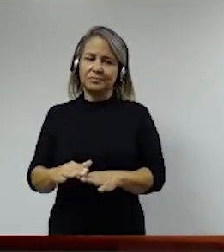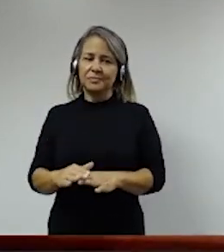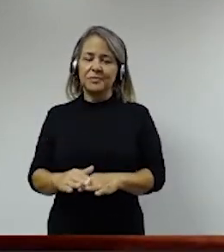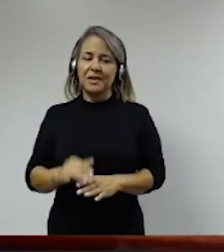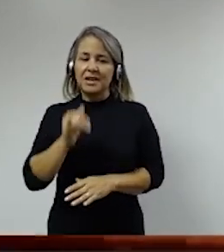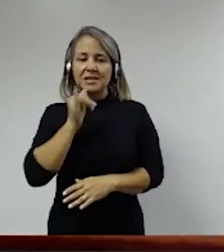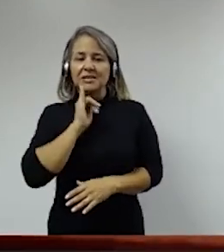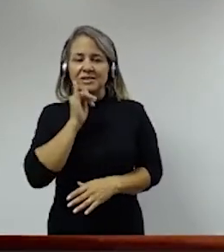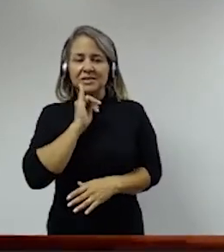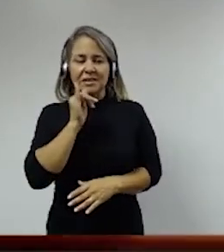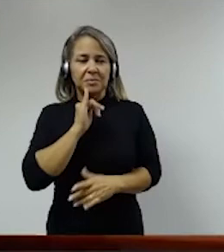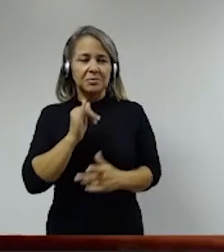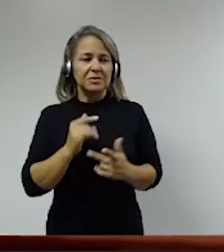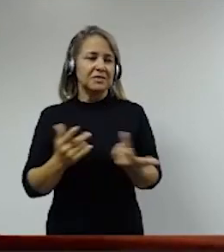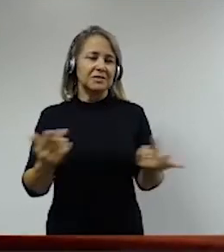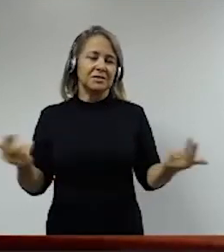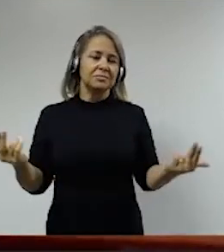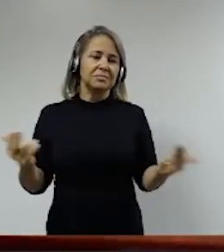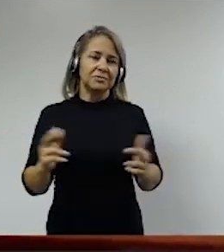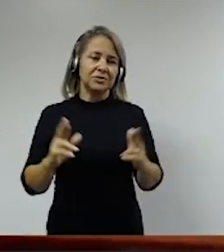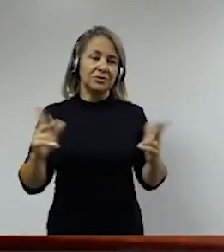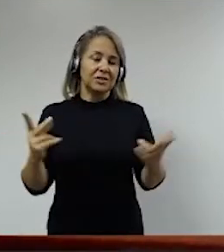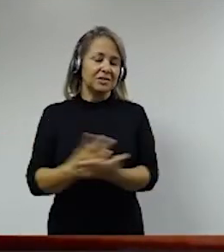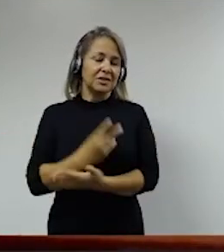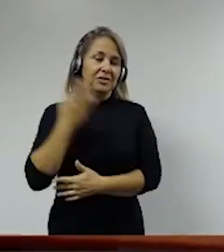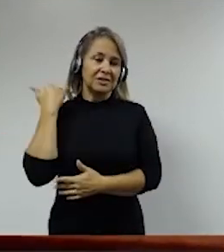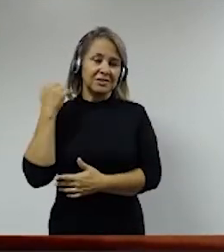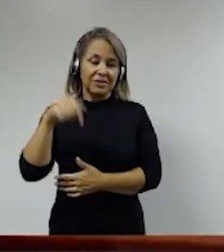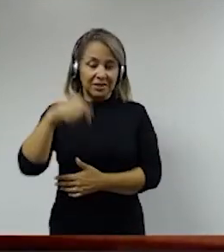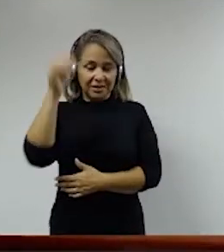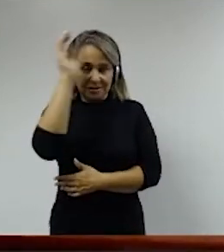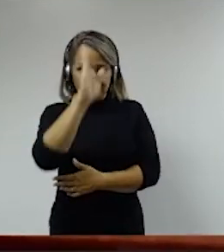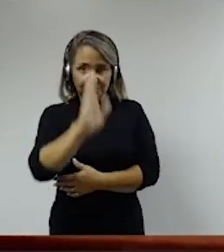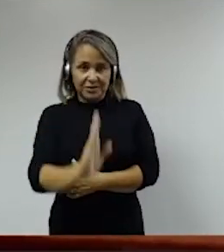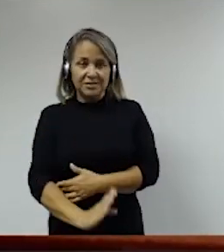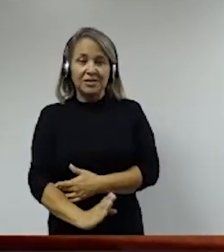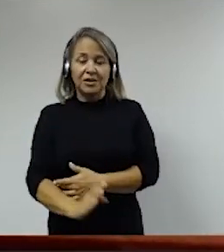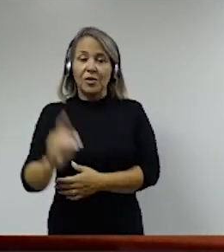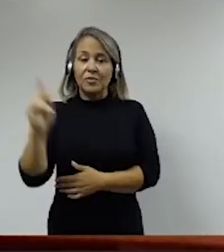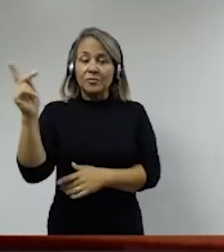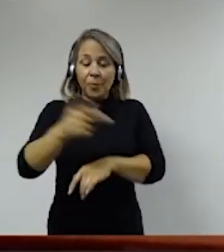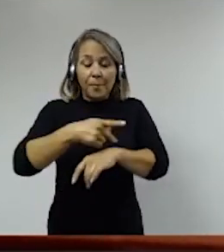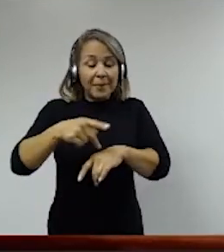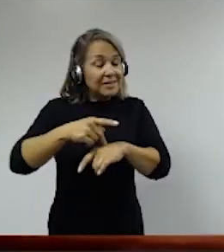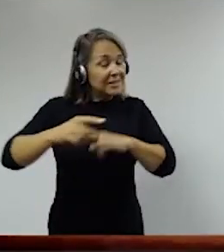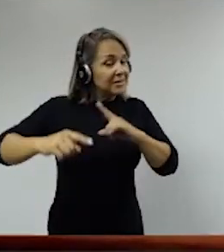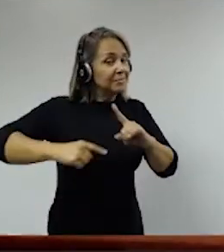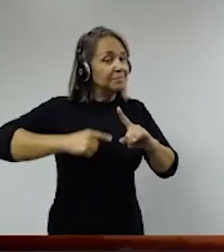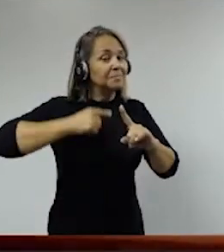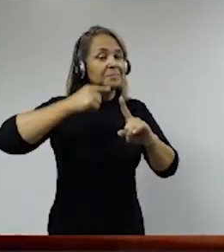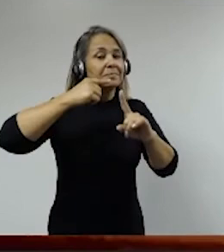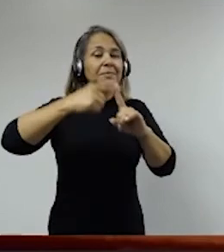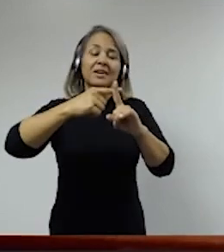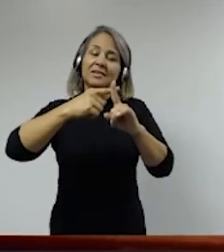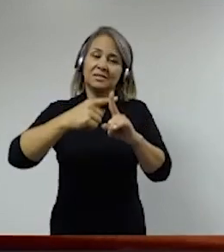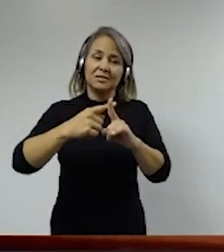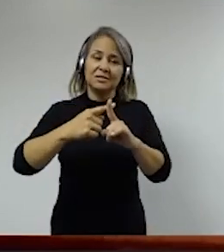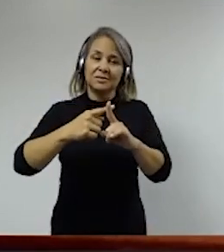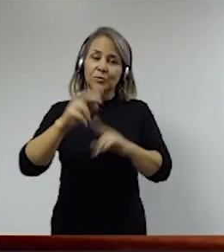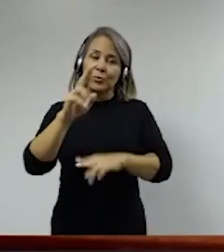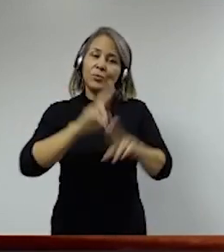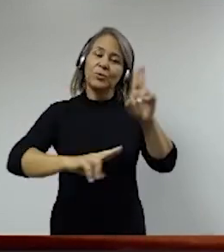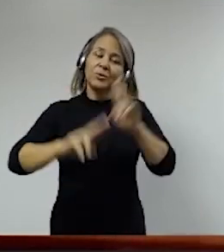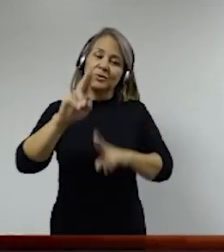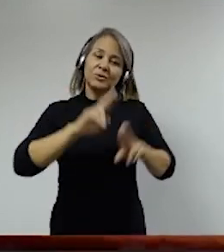são exemplos atípicos, né, do que aconteceu, e o Brasil foi o país que mais, né, utilizou